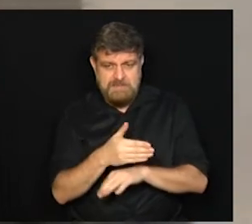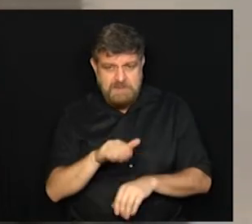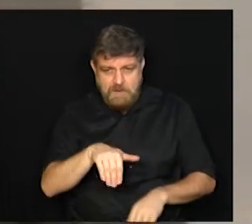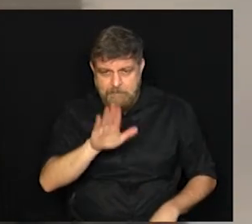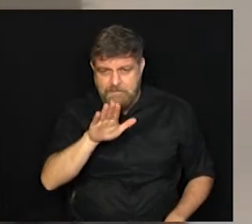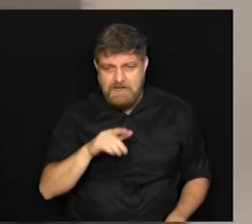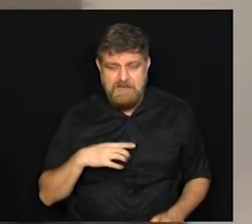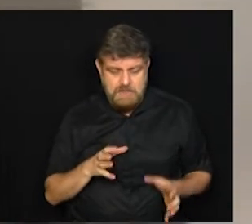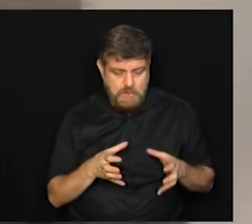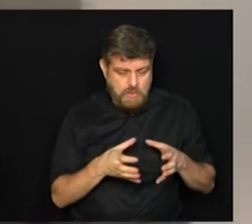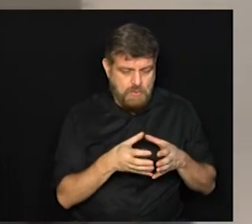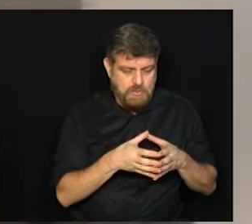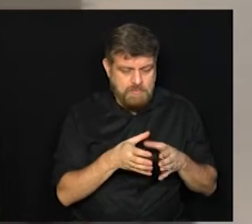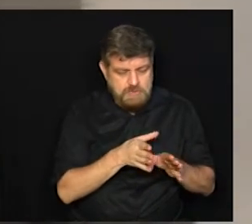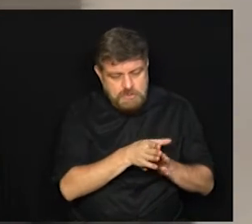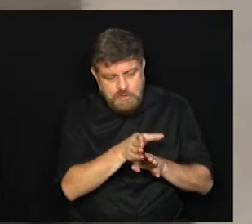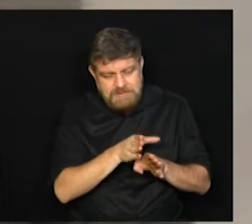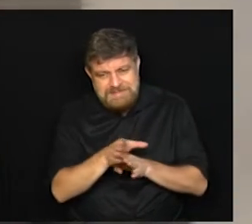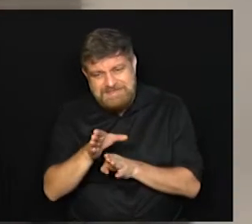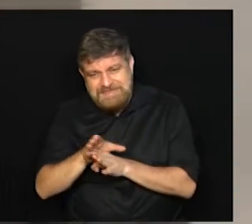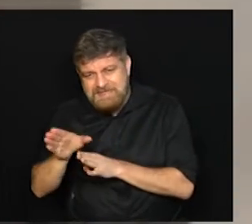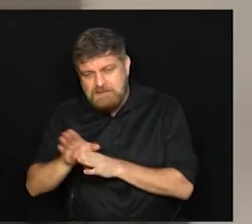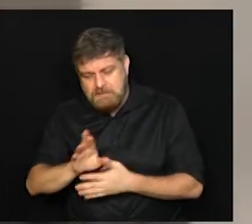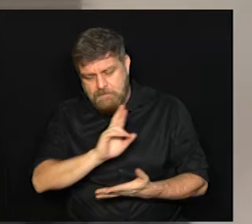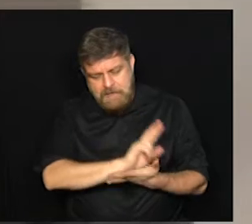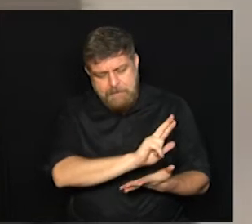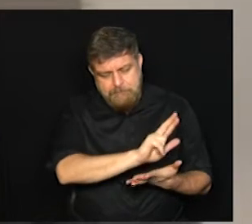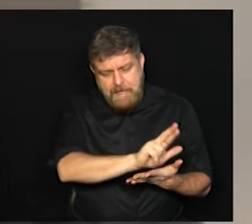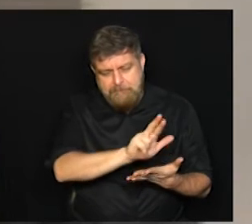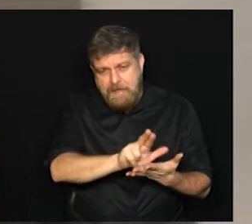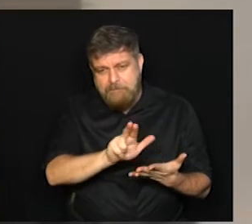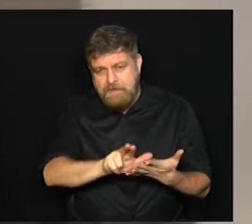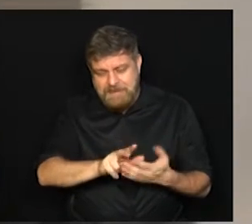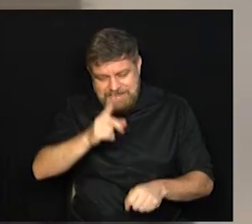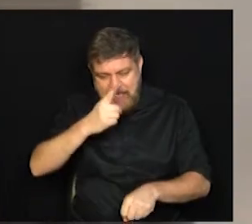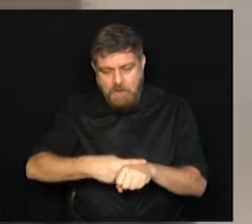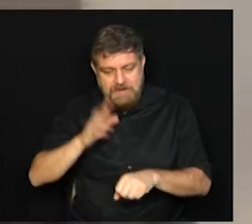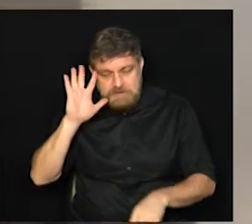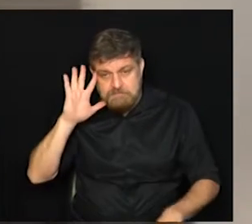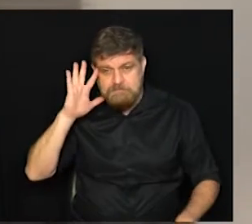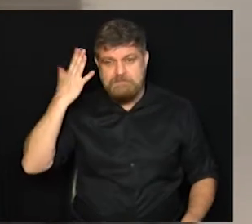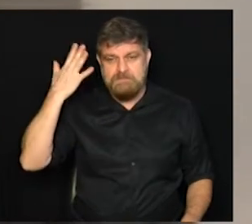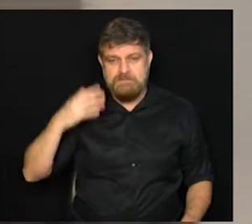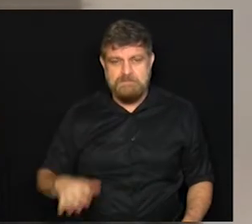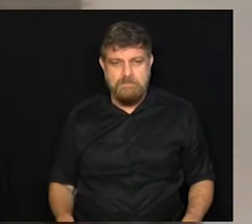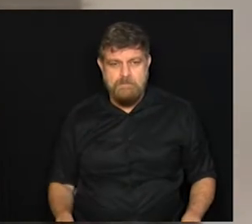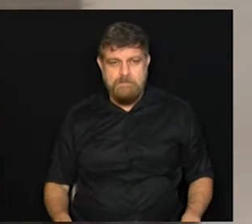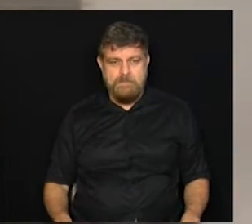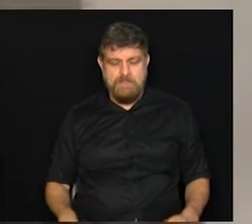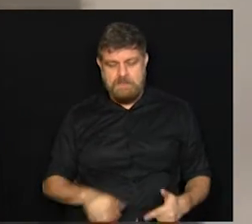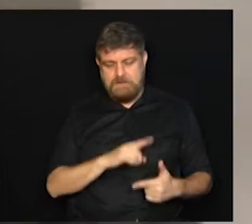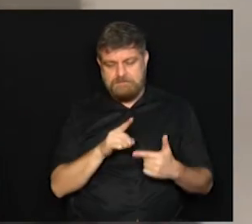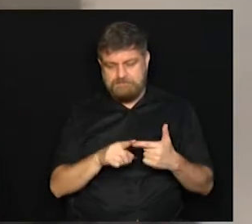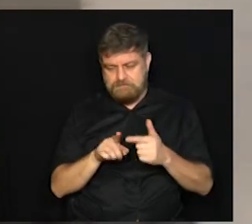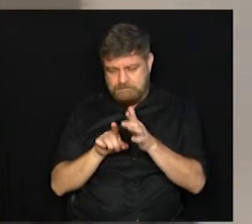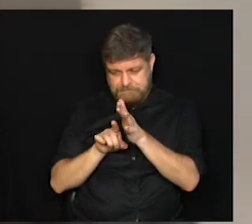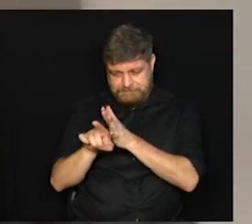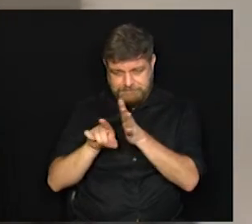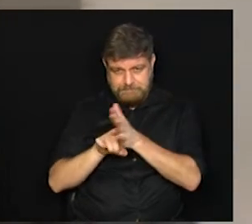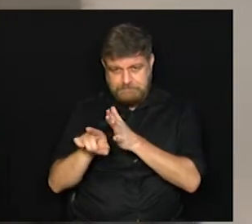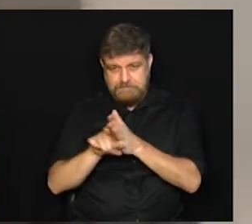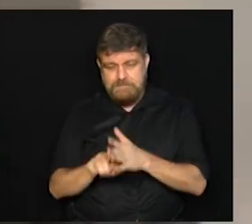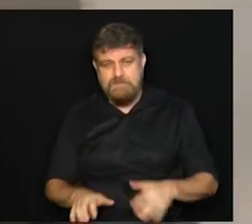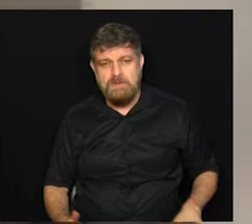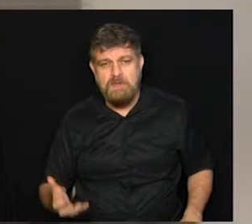dos conselhos, enfim, nessas decisões, né? Essa é uma pergunta. A outra seria em relação